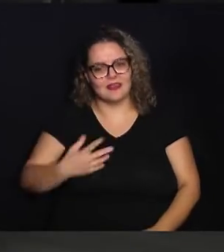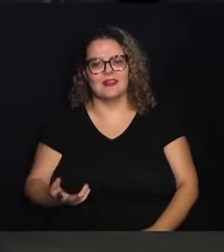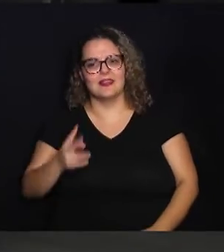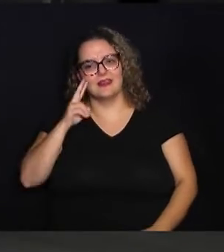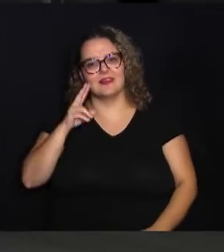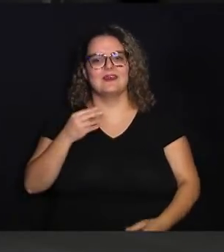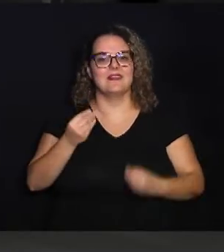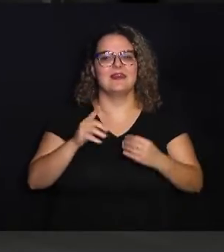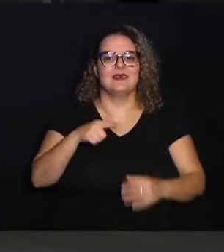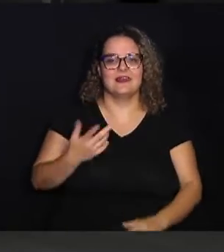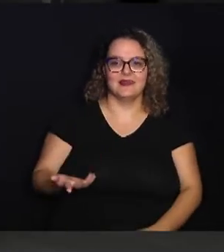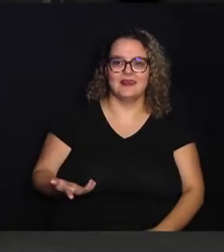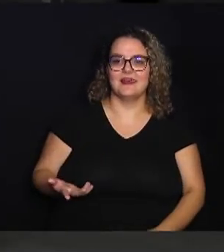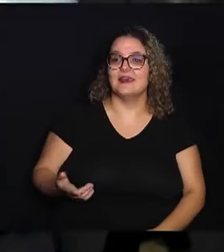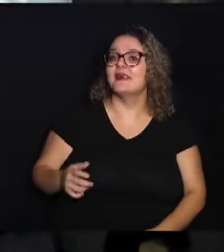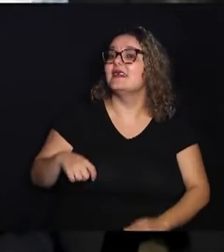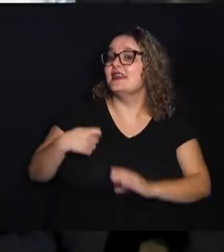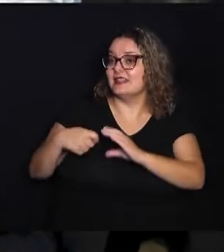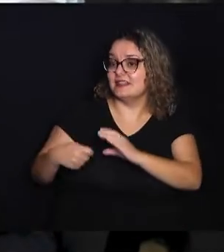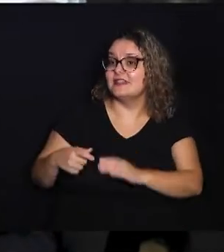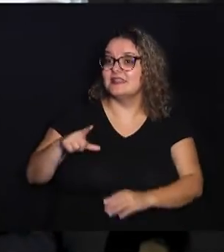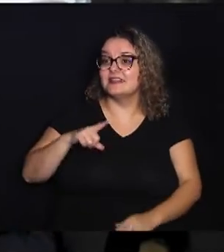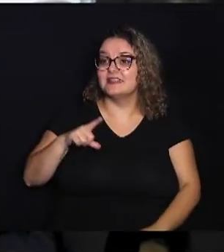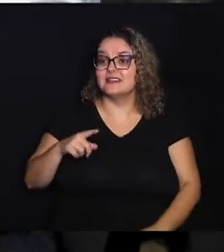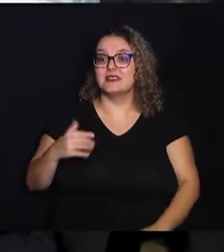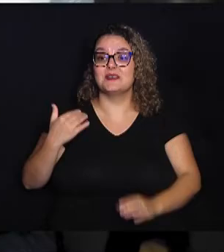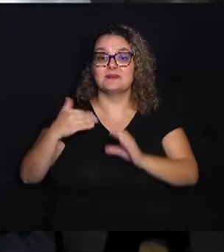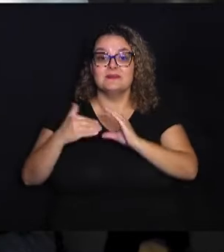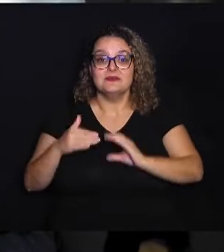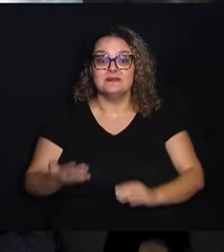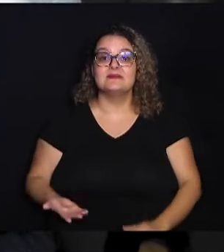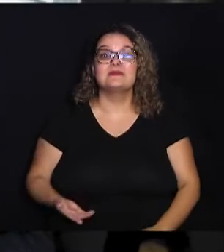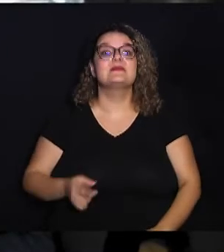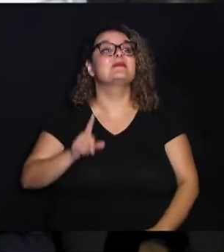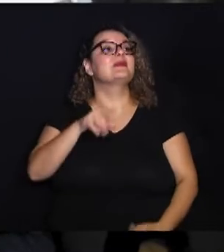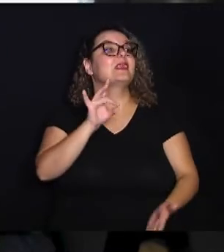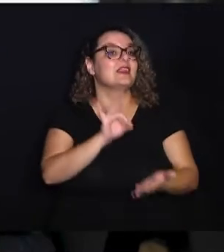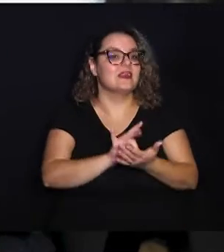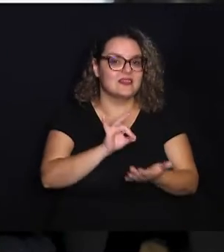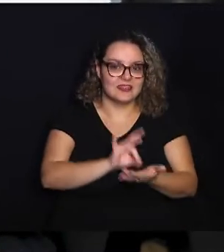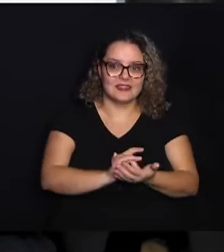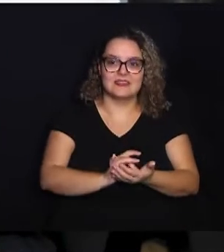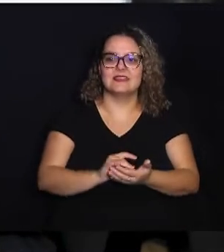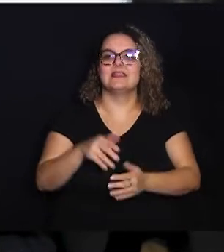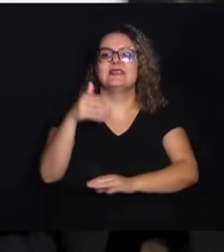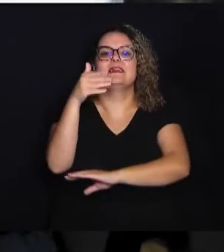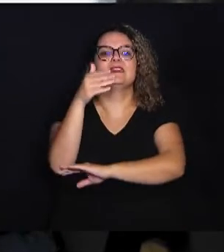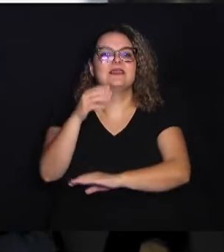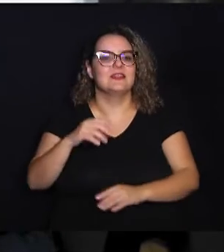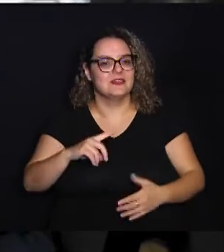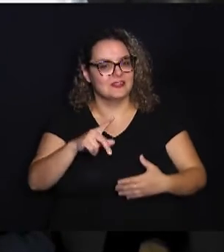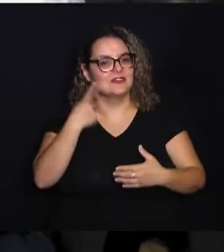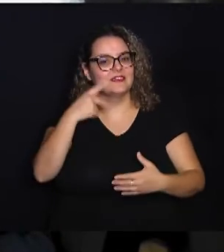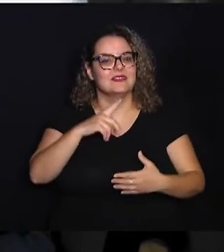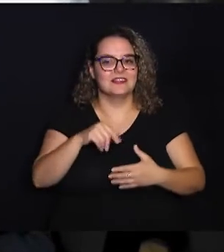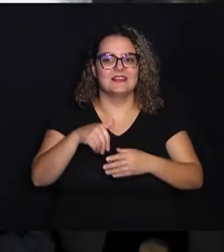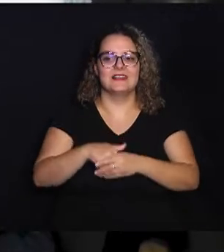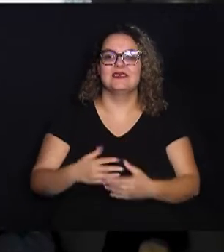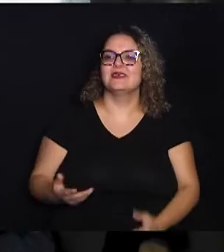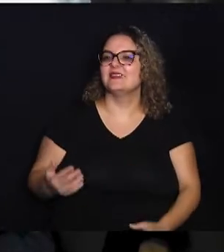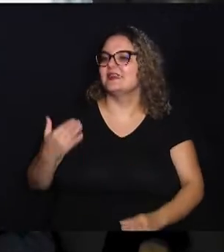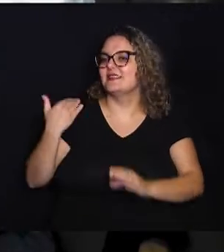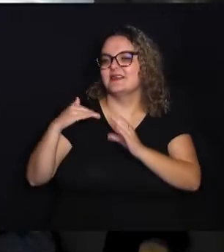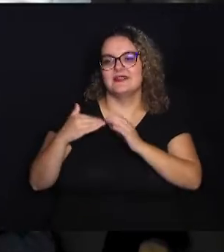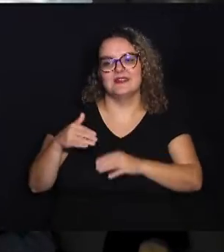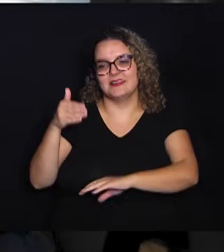que é. E aí tinha uma gravação de vocês queriam que mandasse uma mensagem, eu mandei do hotel. Os vereadores eleitos. Exatamente. Eu mandei uma